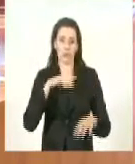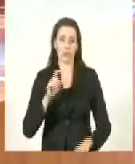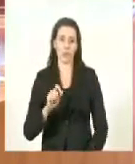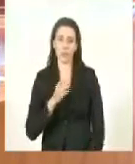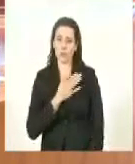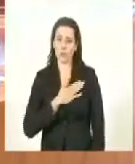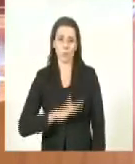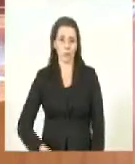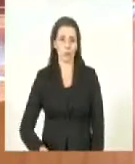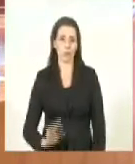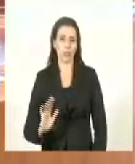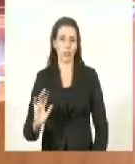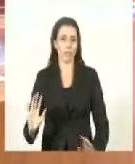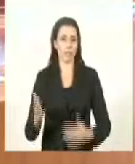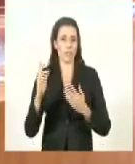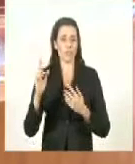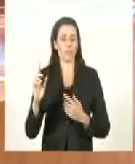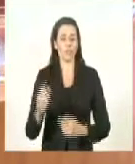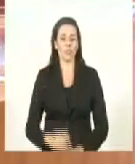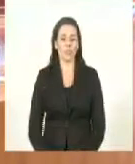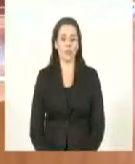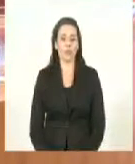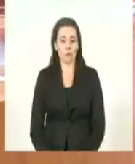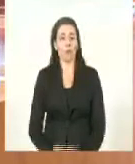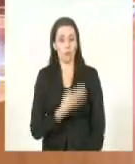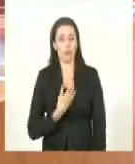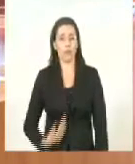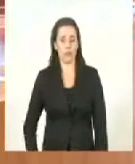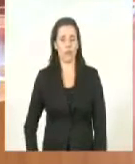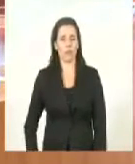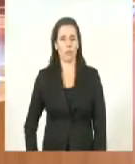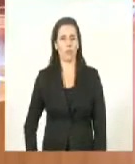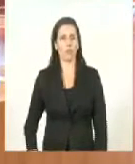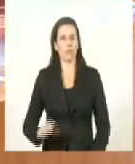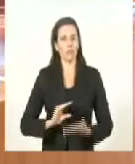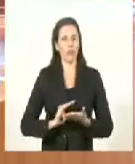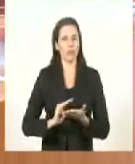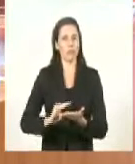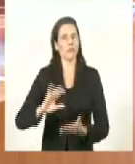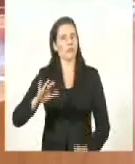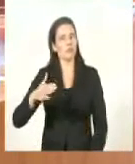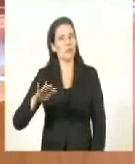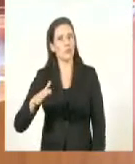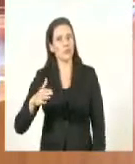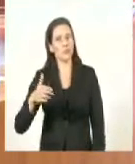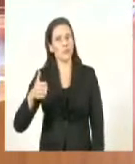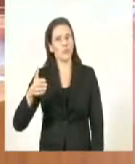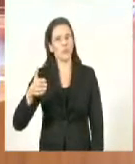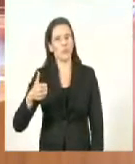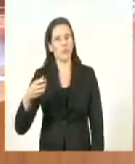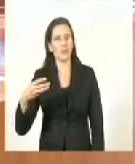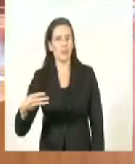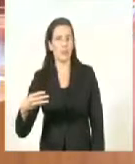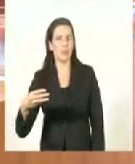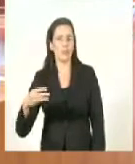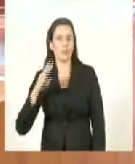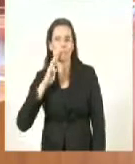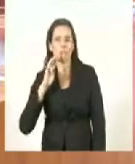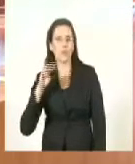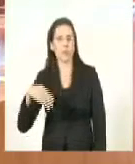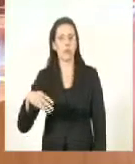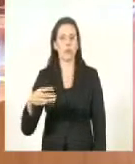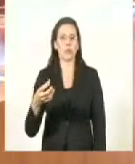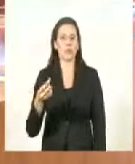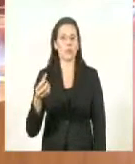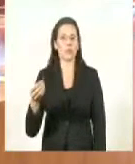realmente ele destinou 13.600.000. Eu não tenho o número exato, mas trarei amanhã. Desses 13 milhões,